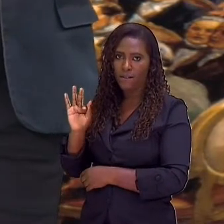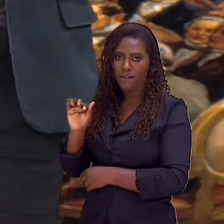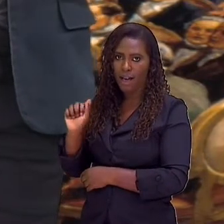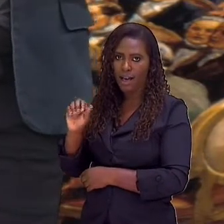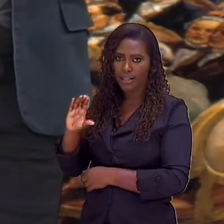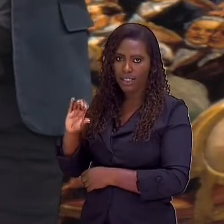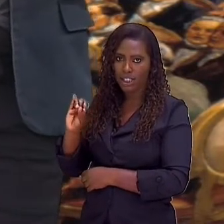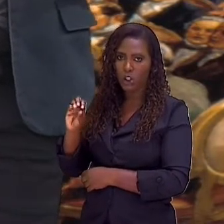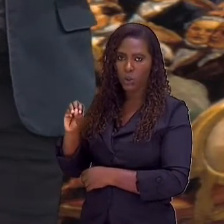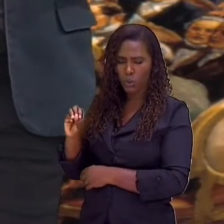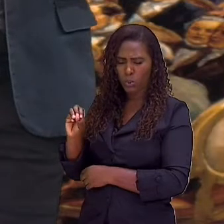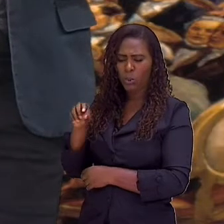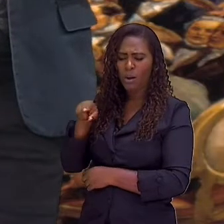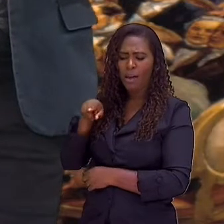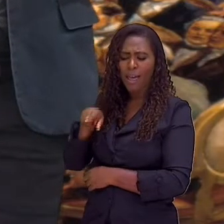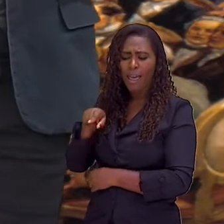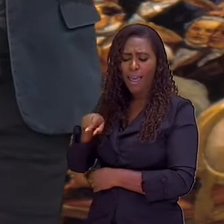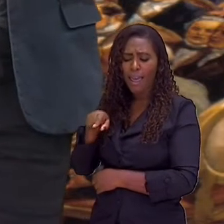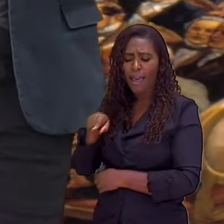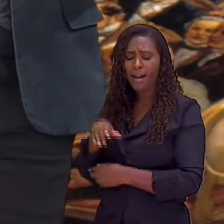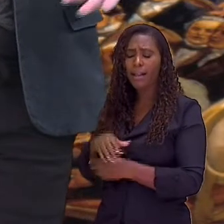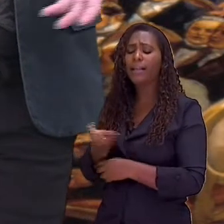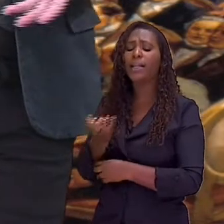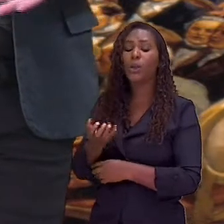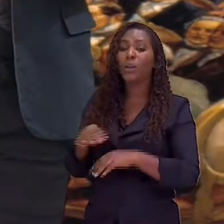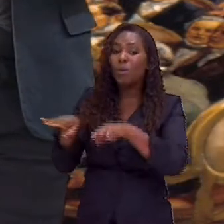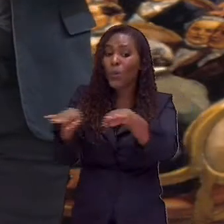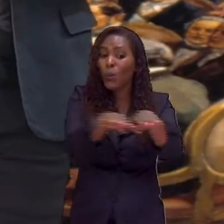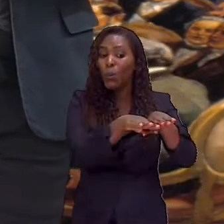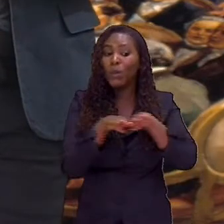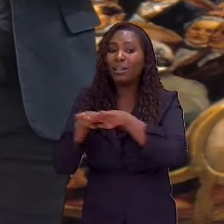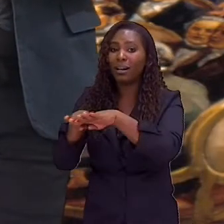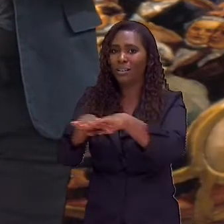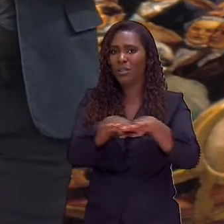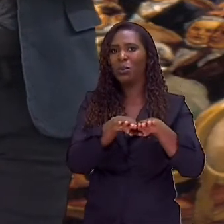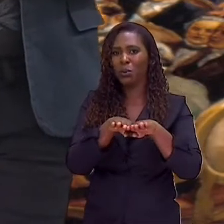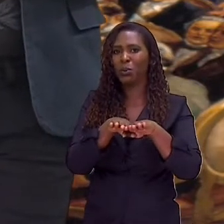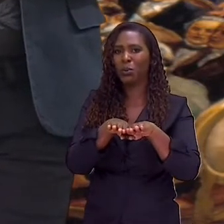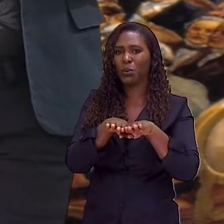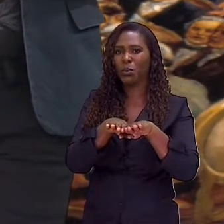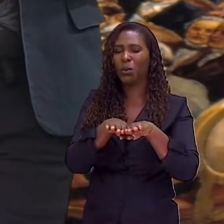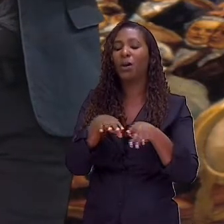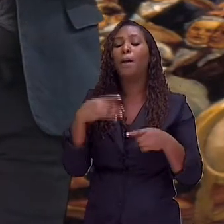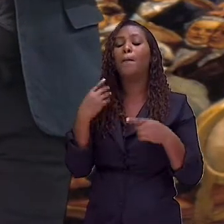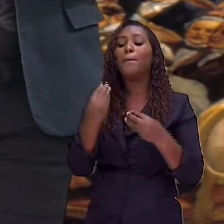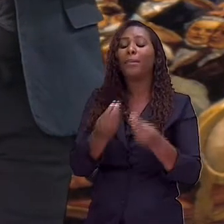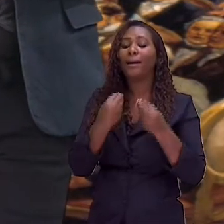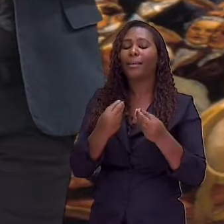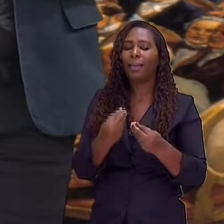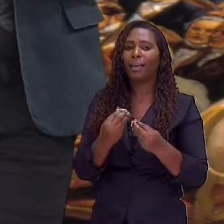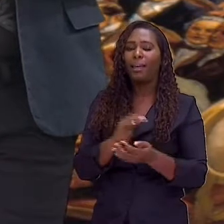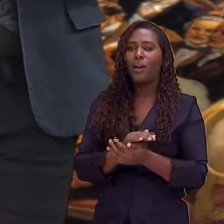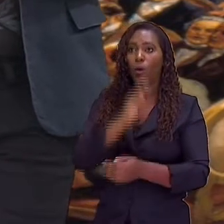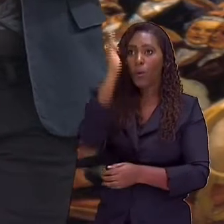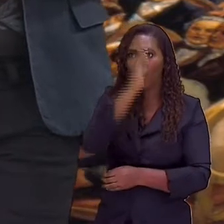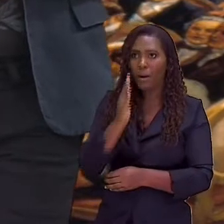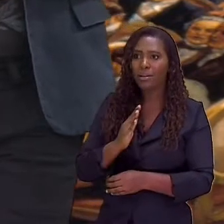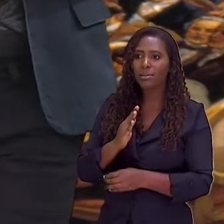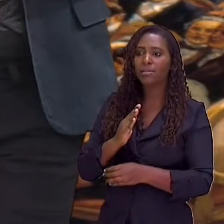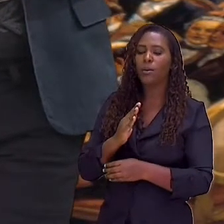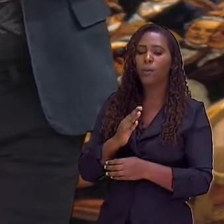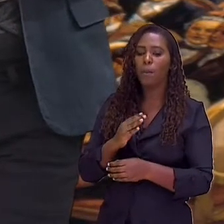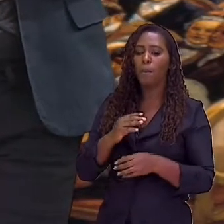evitaria a fragmentação do país, como ocorreu na América Espanhola. Igualmente, pretendia abolir o tráfico